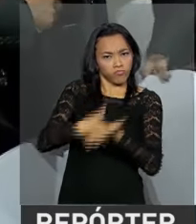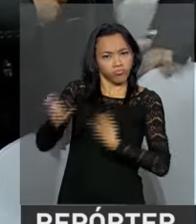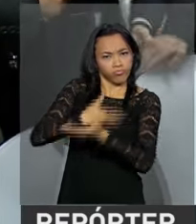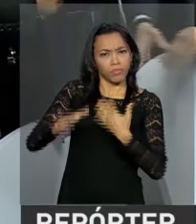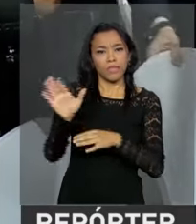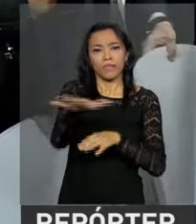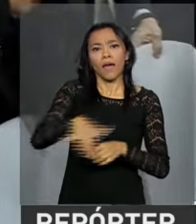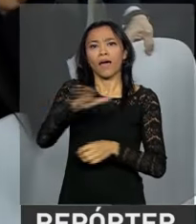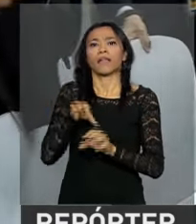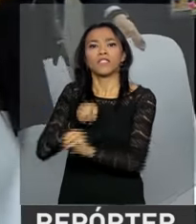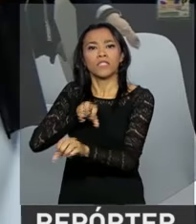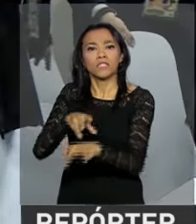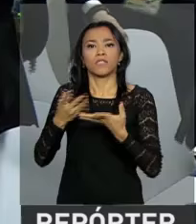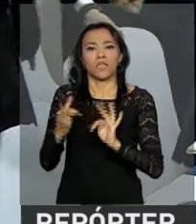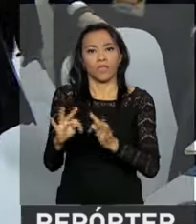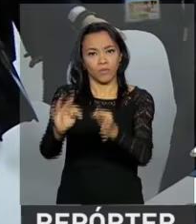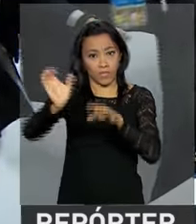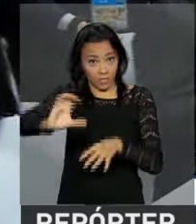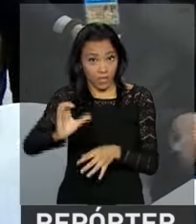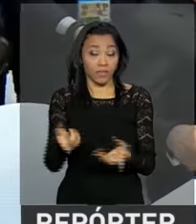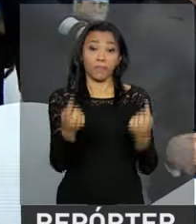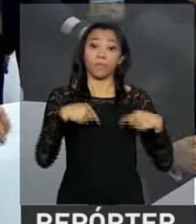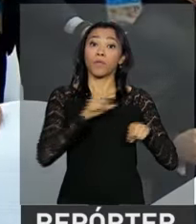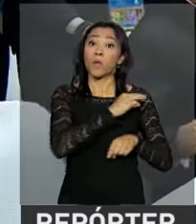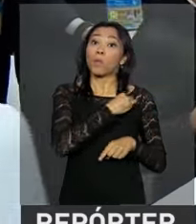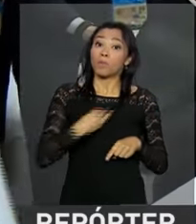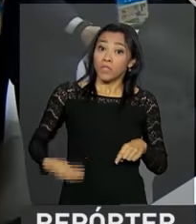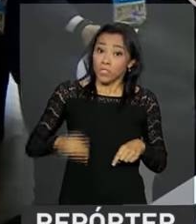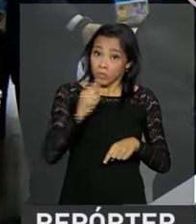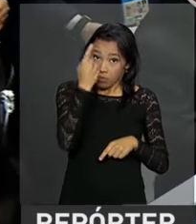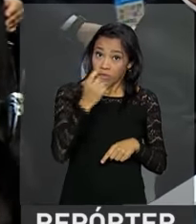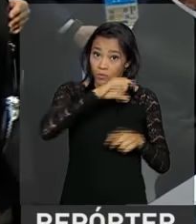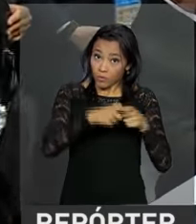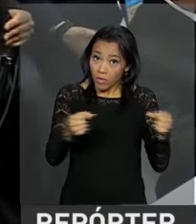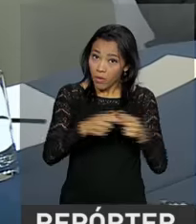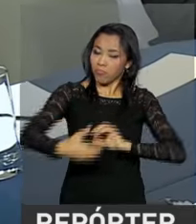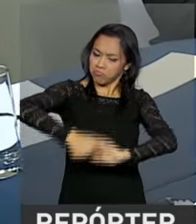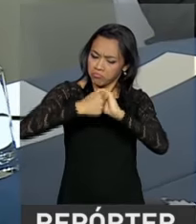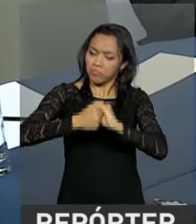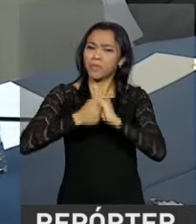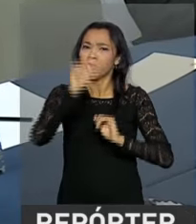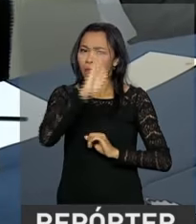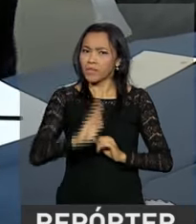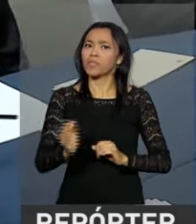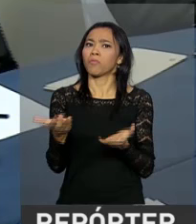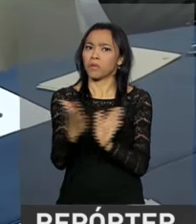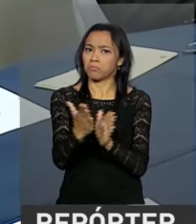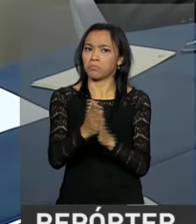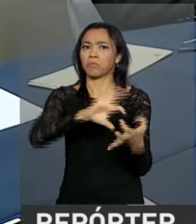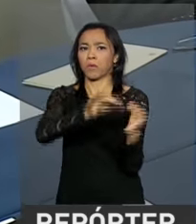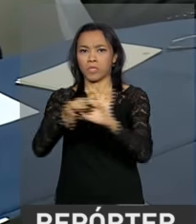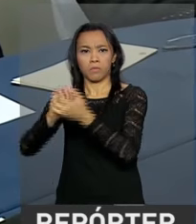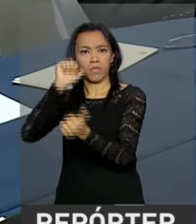na área de educação, ciência e tecnologia. Já o primeiro-ministro do Japão cumprimentou o Brasil pela realização das Olimpíadas